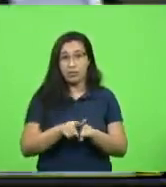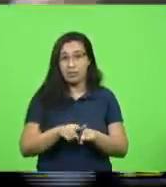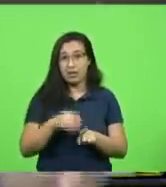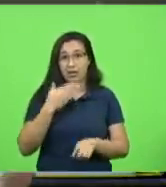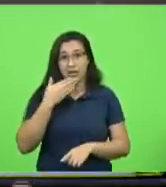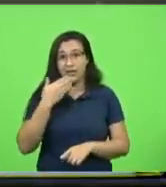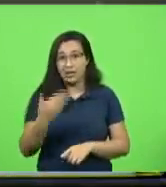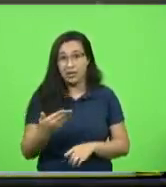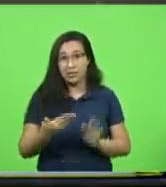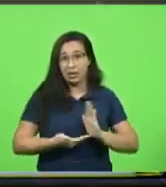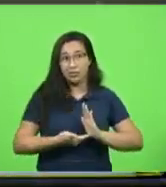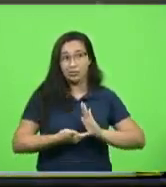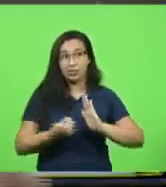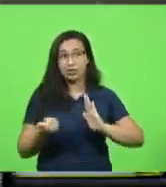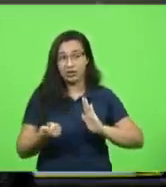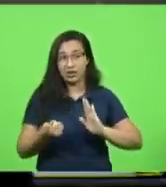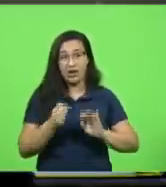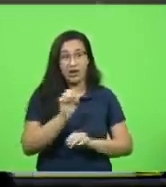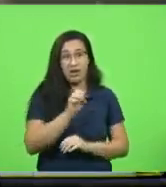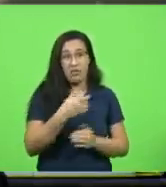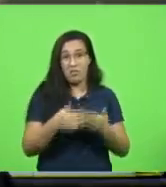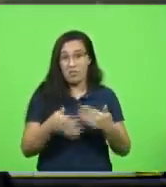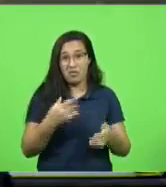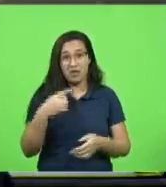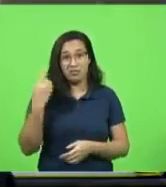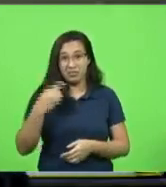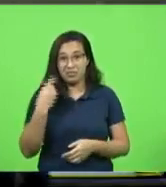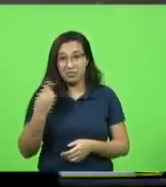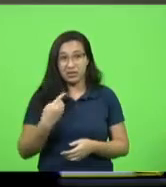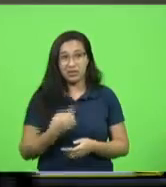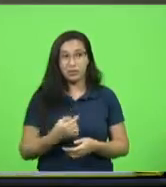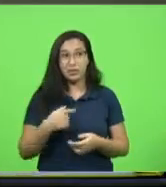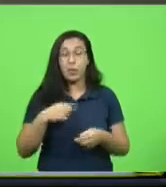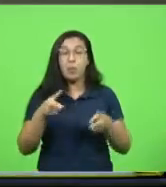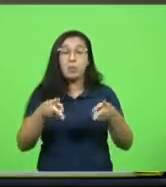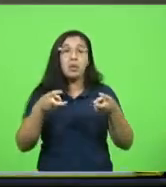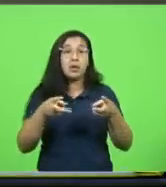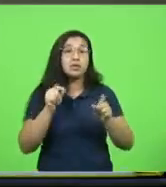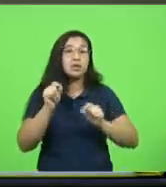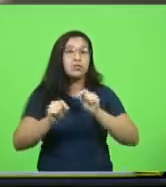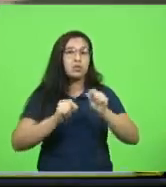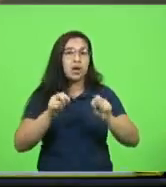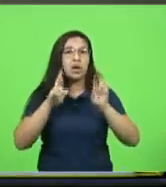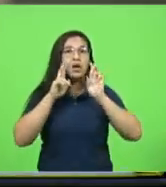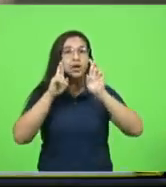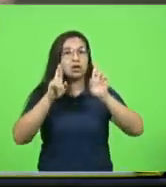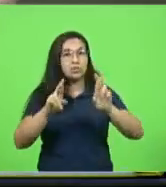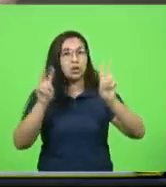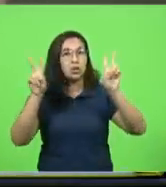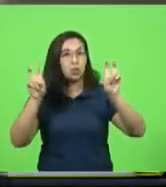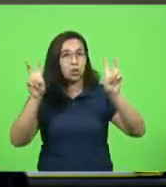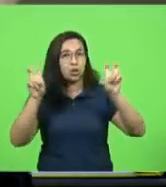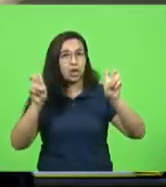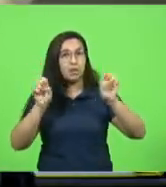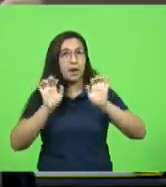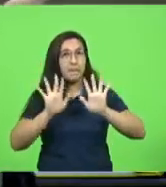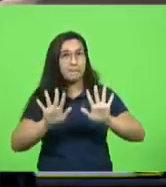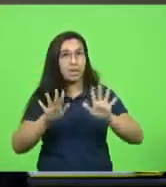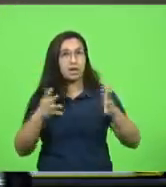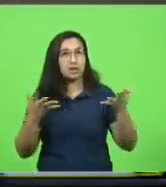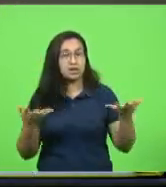para tirar da mão de qualquer deputado. Então, eu vejo o seguinte, respeito muito essa questão, mas nessa questão